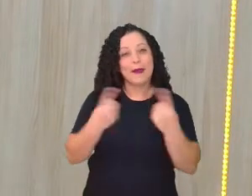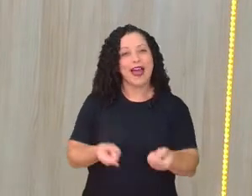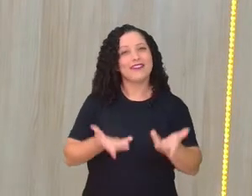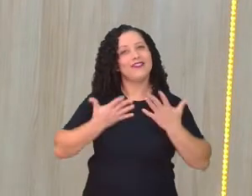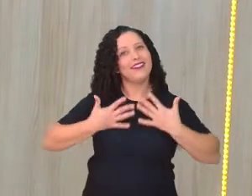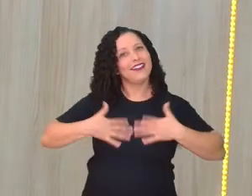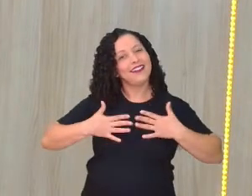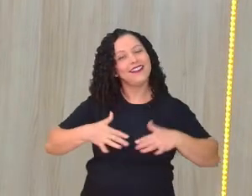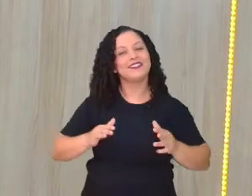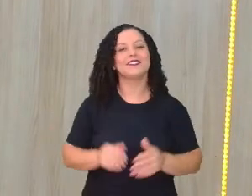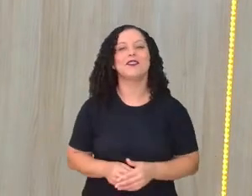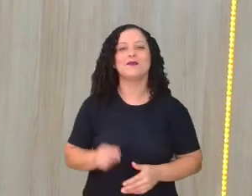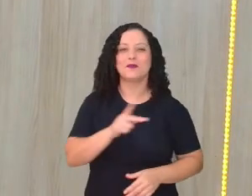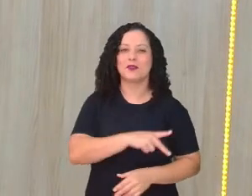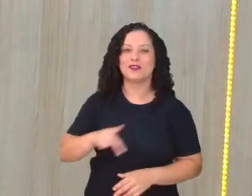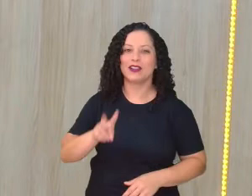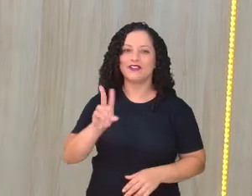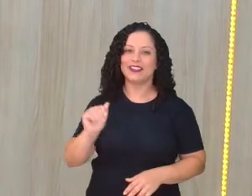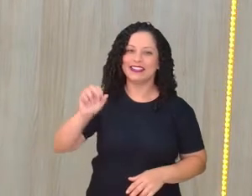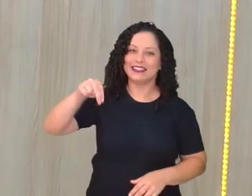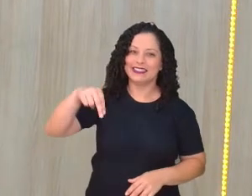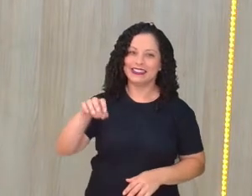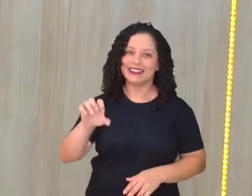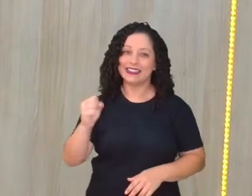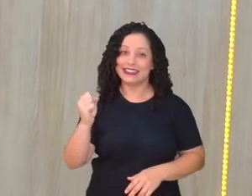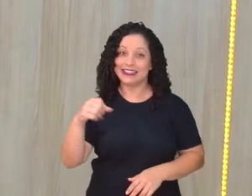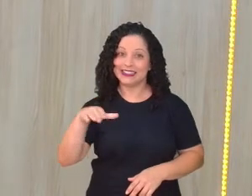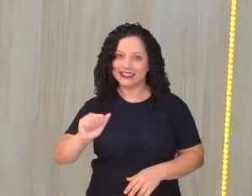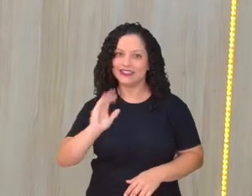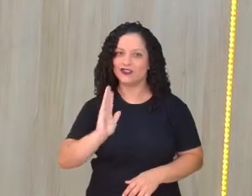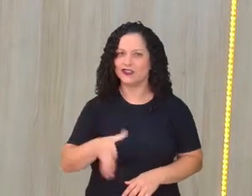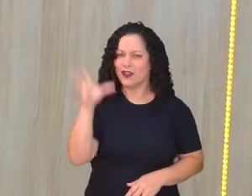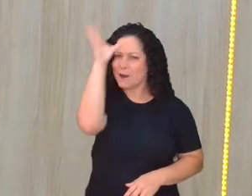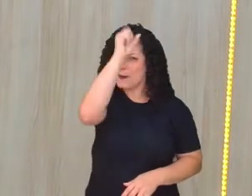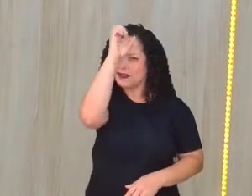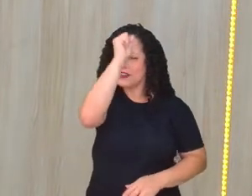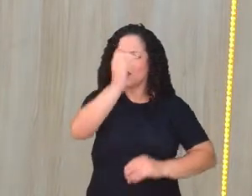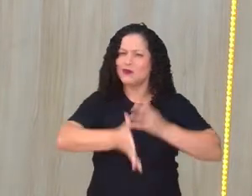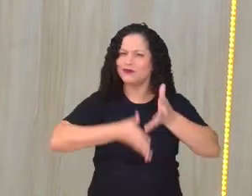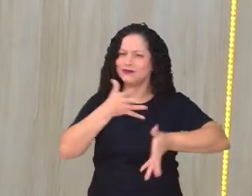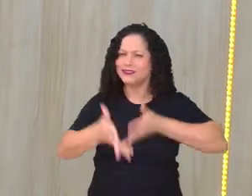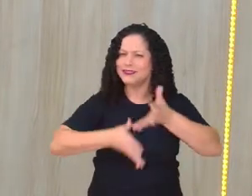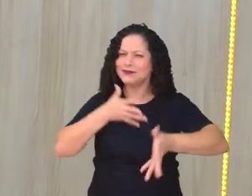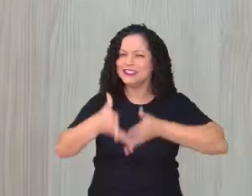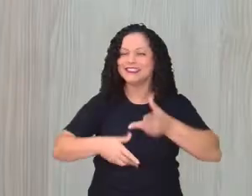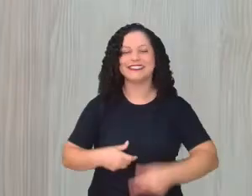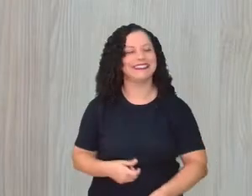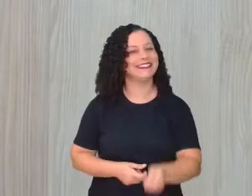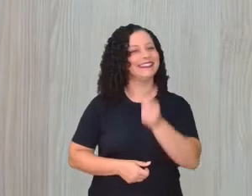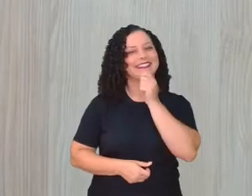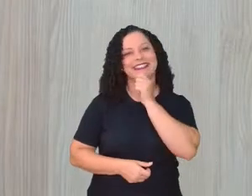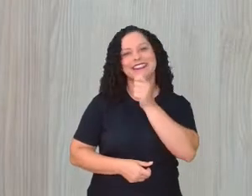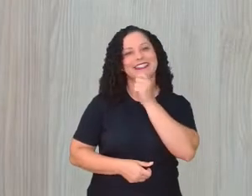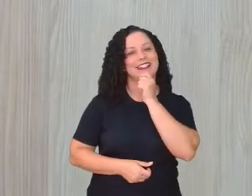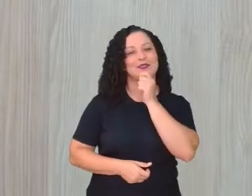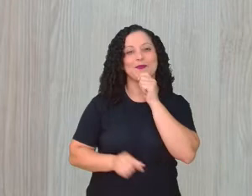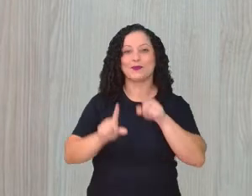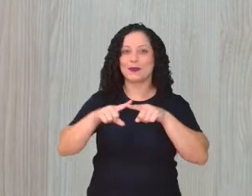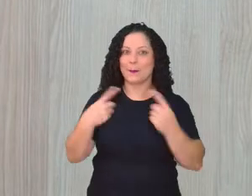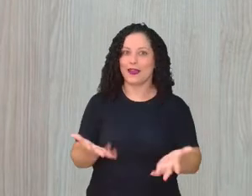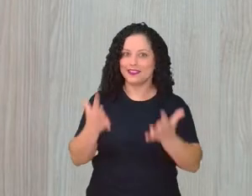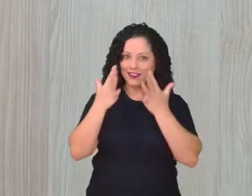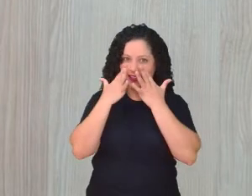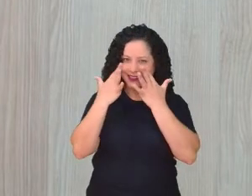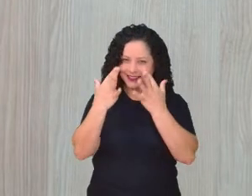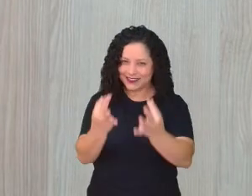Então, professora Vanessa, a senhora já aprendeu algum detalhe aqui, algum sinal de Libras? Ainda não, viu? Mas fico bem